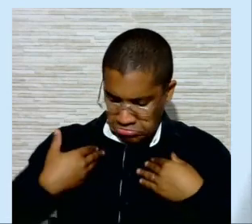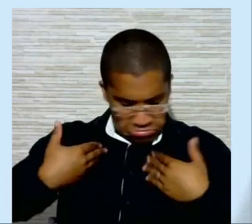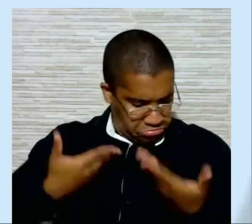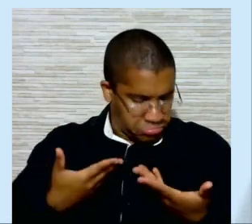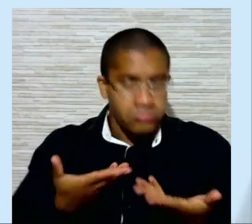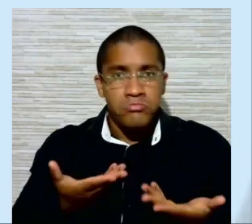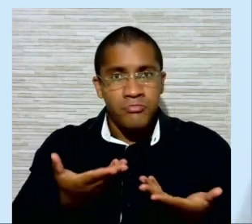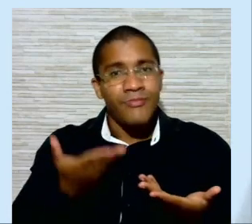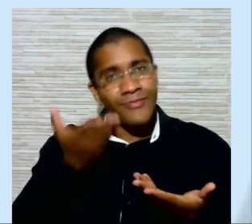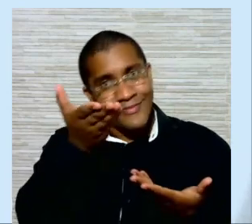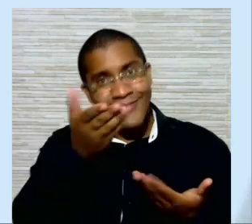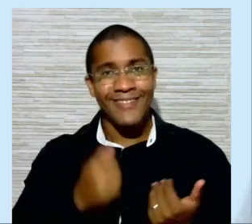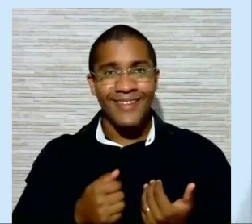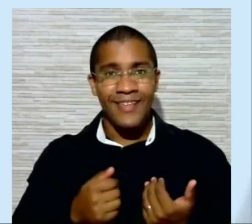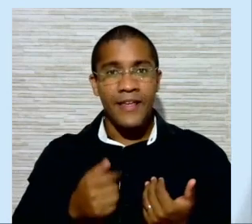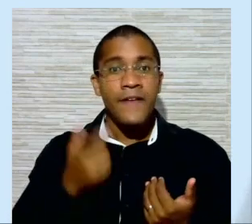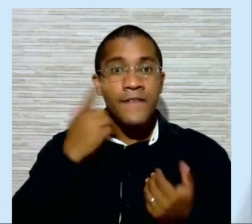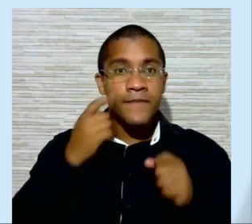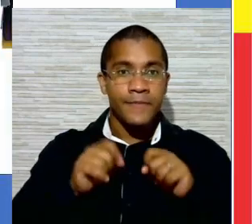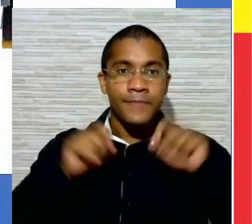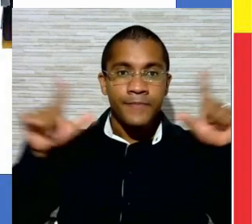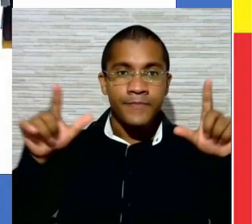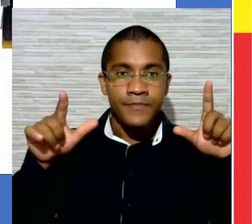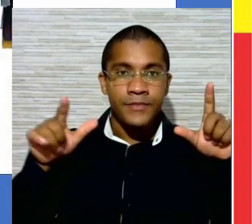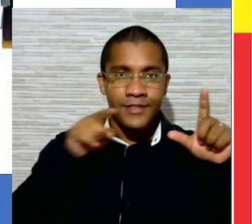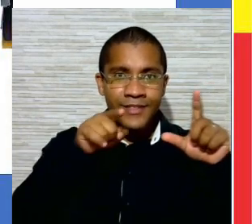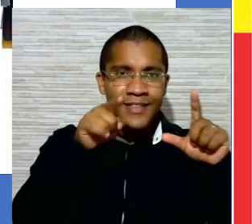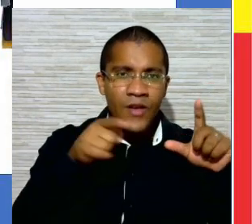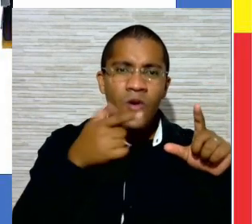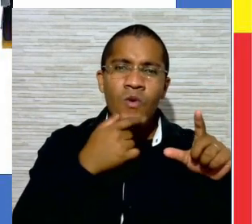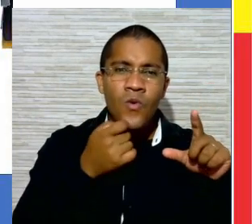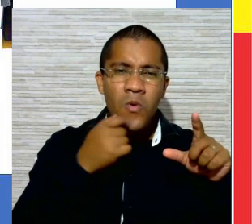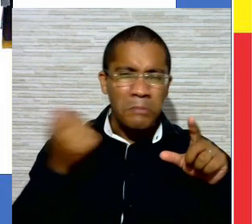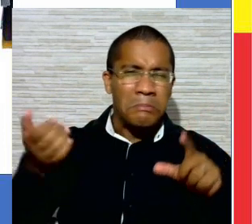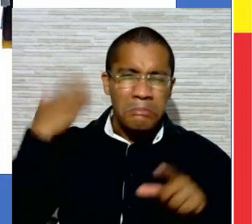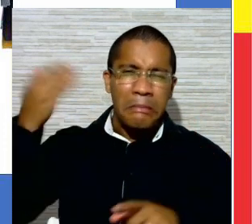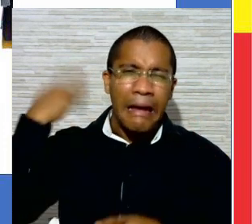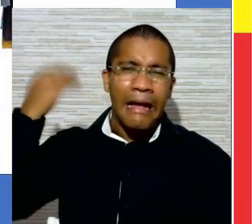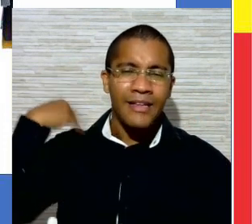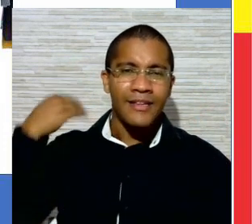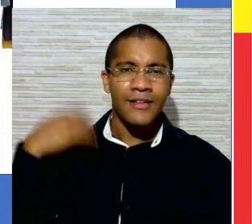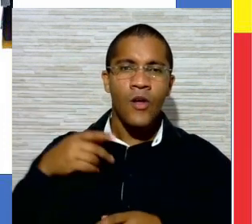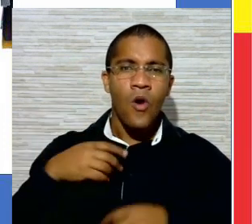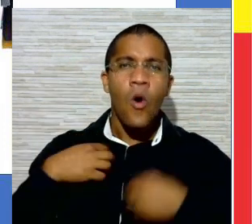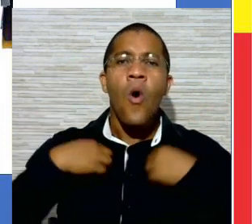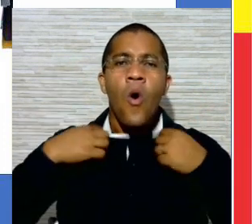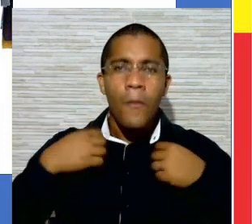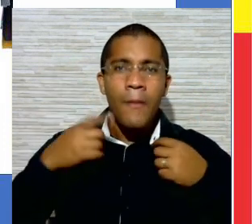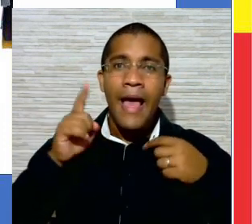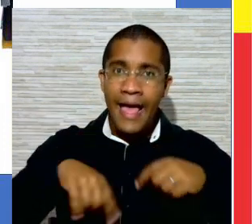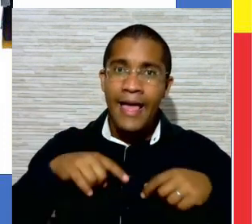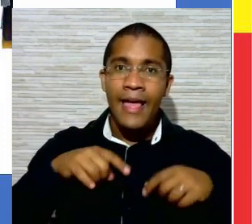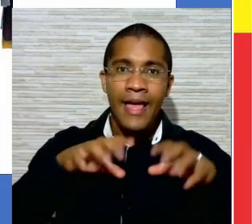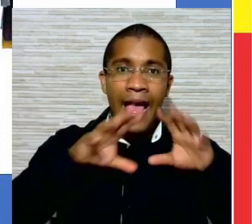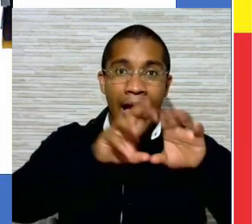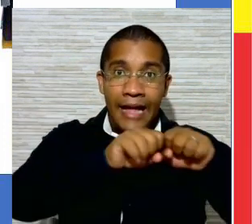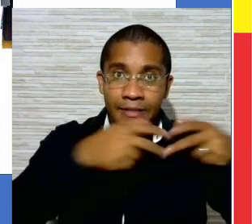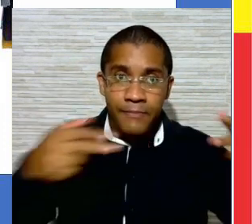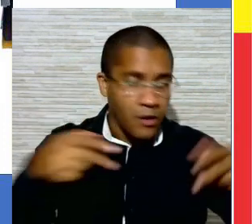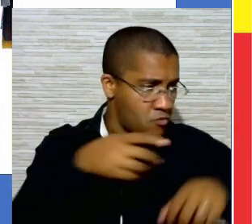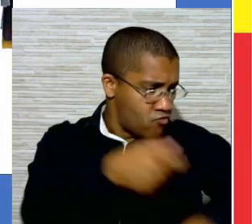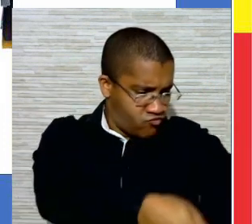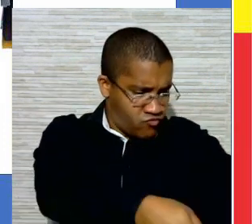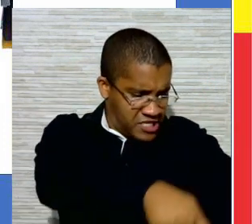hoje, ok? Observa na tela. Então eu mostrei para vocês aí, né, a foto de um homem das cavernas com a roupa de pele, né, e ao lado